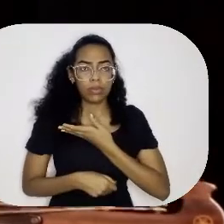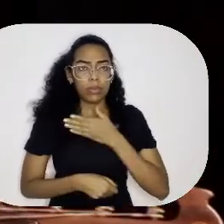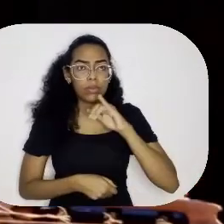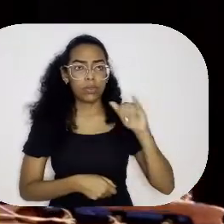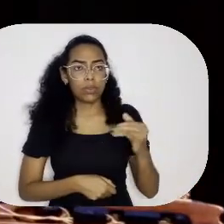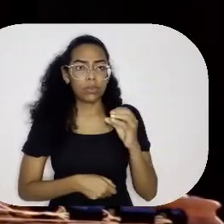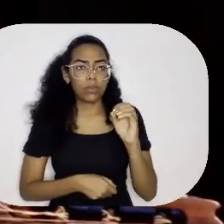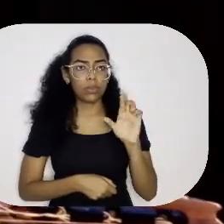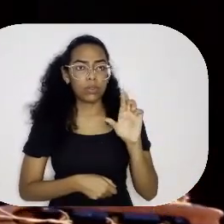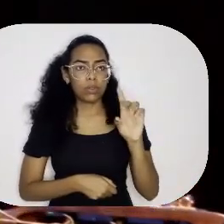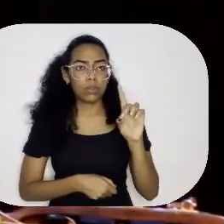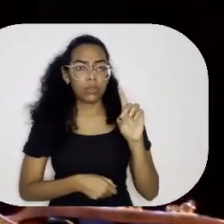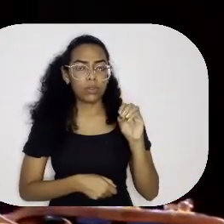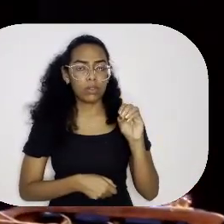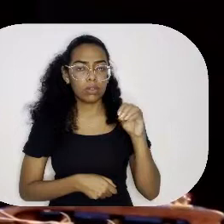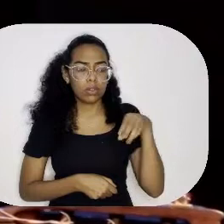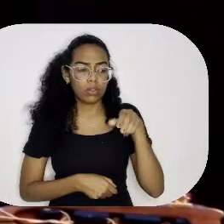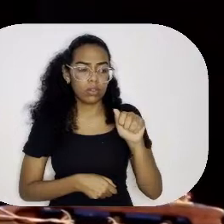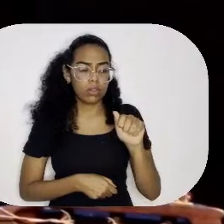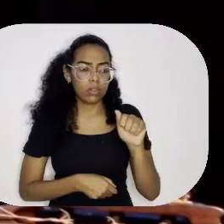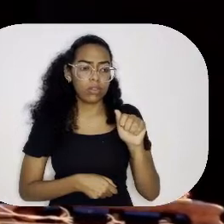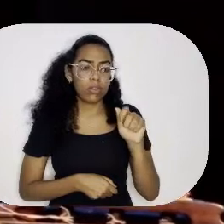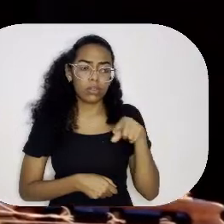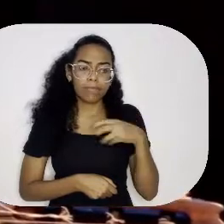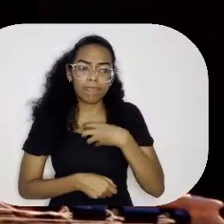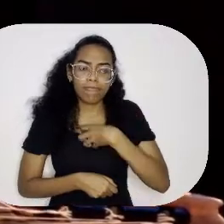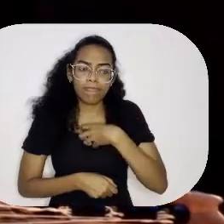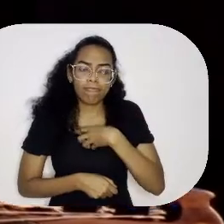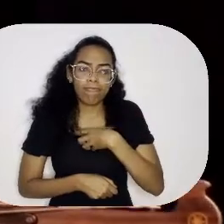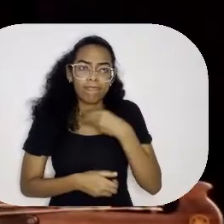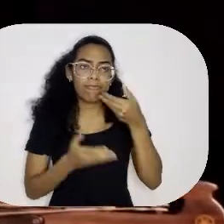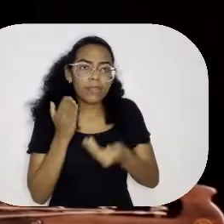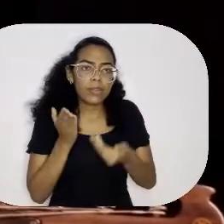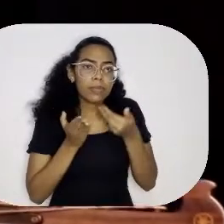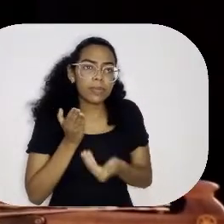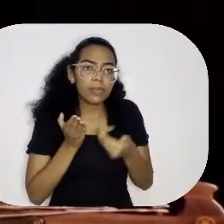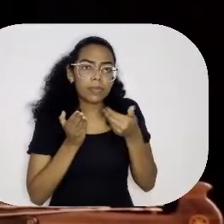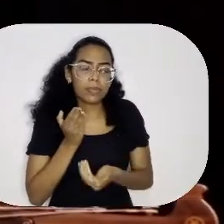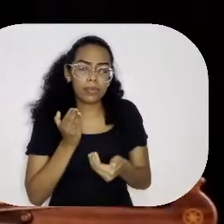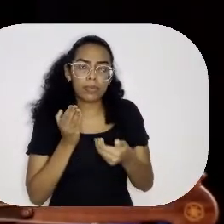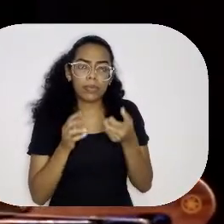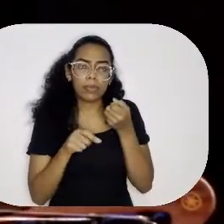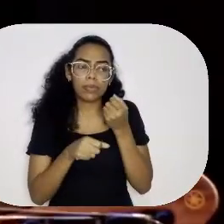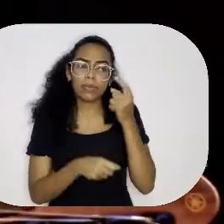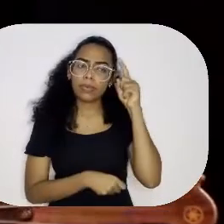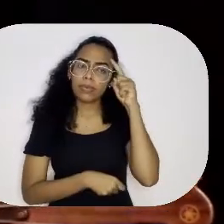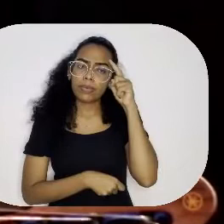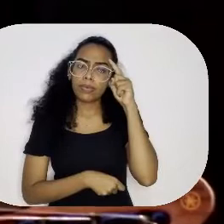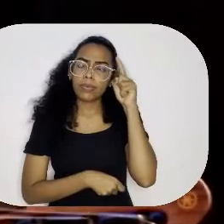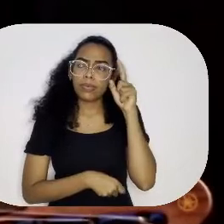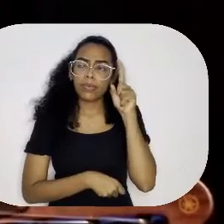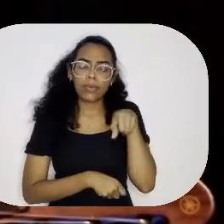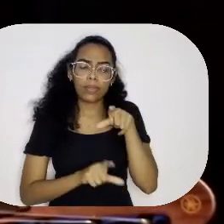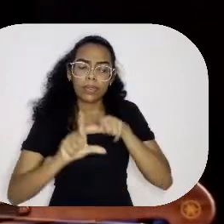né? Articuladora do samba. E o meu amigo Jordane Carvalho. Então, assim, eu fiquei muito sentido,